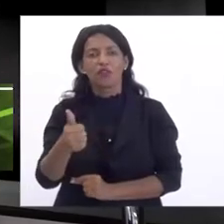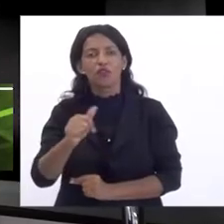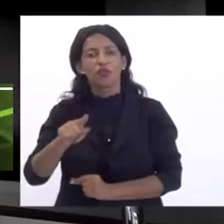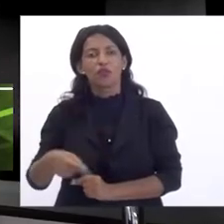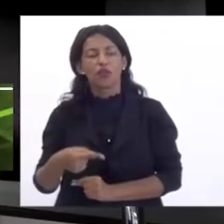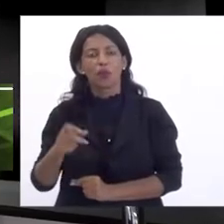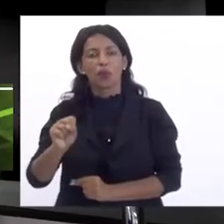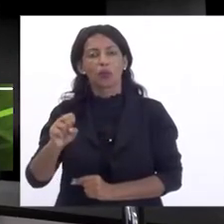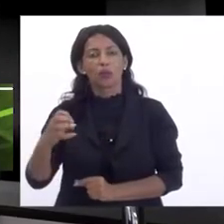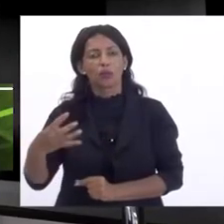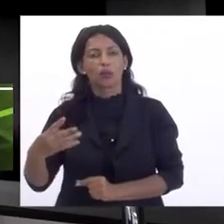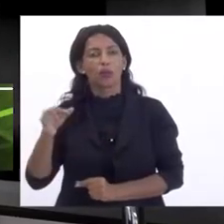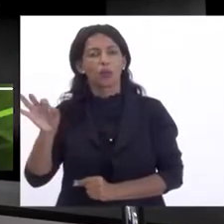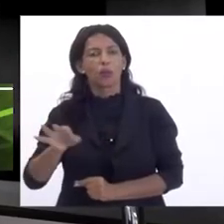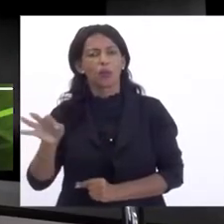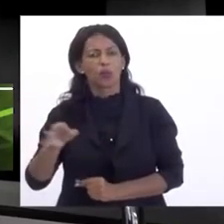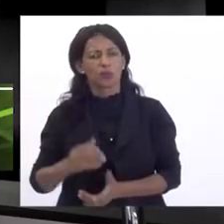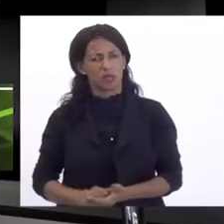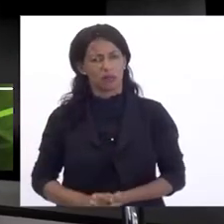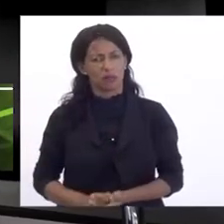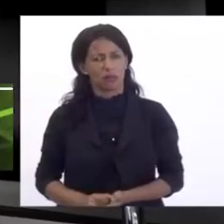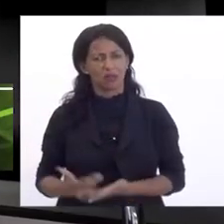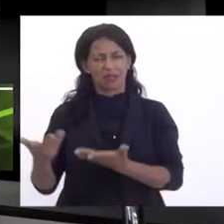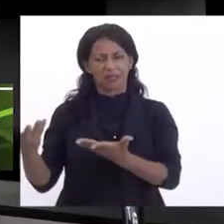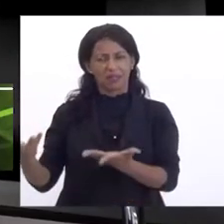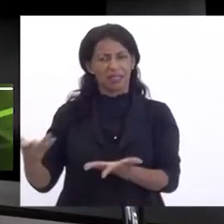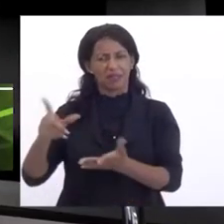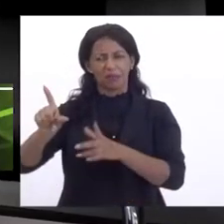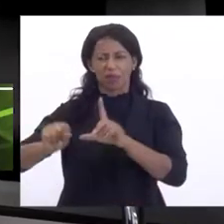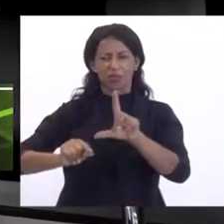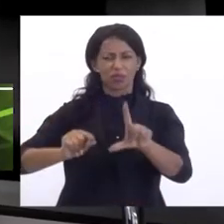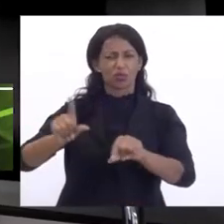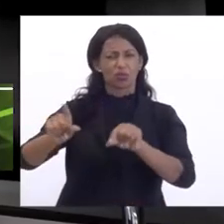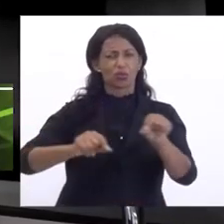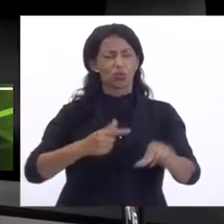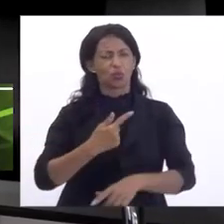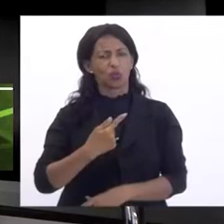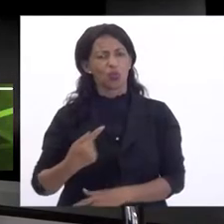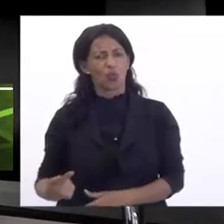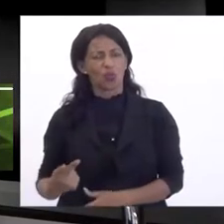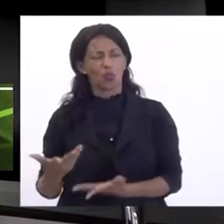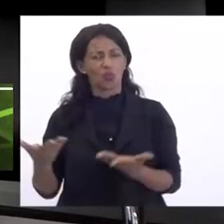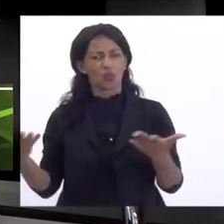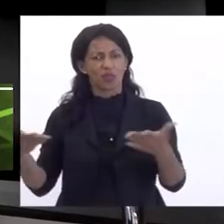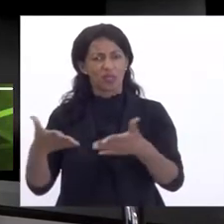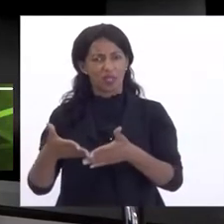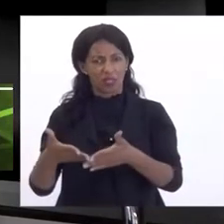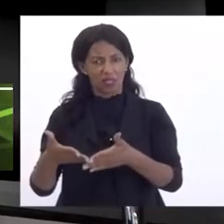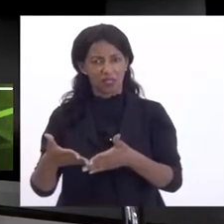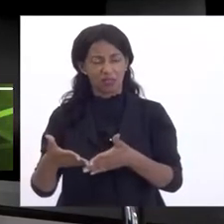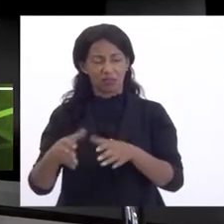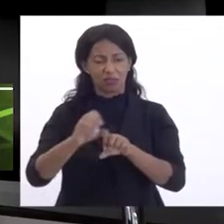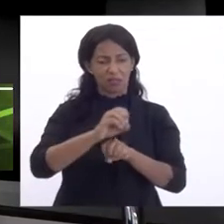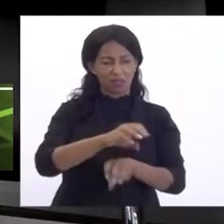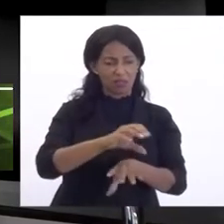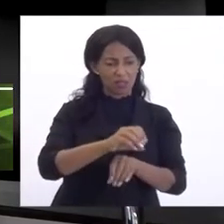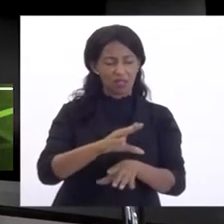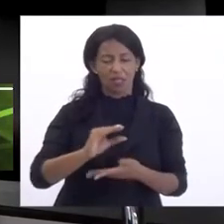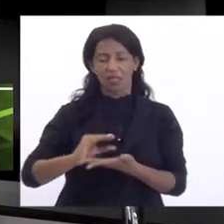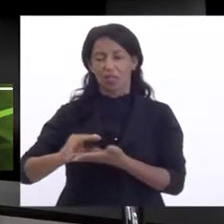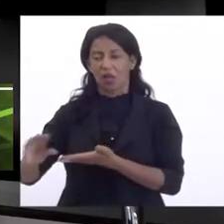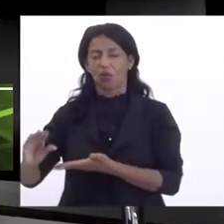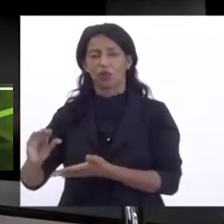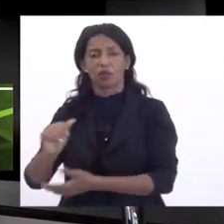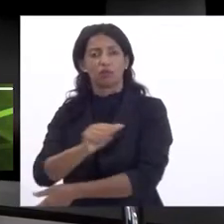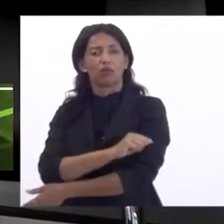21,84%. E aqui discordo frontalmente que a escolha de Sofia do governo teria sido entre a educação e auxílio aos